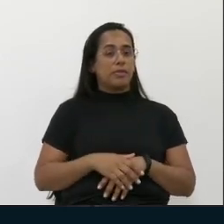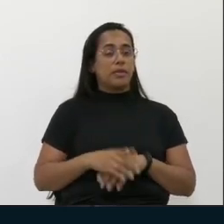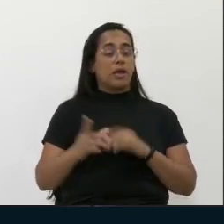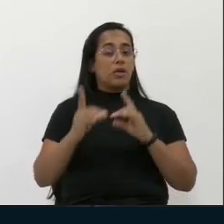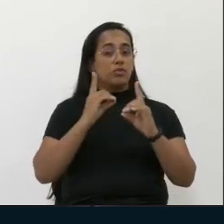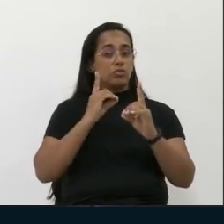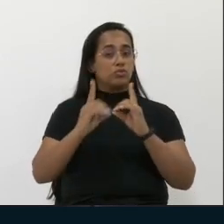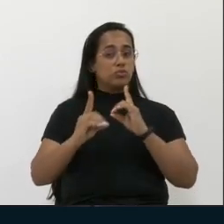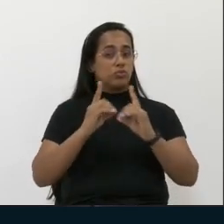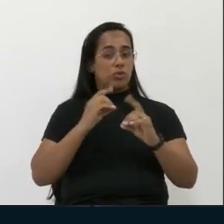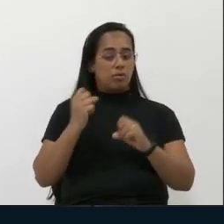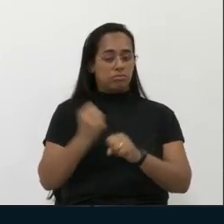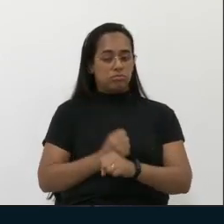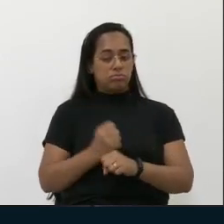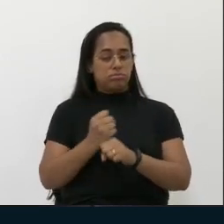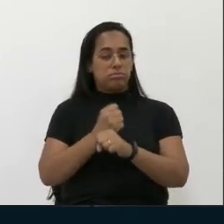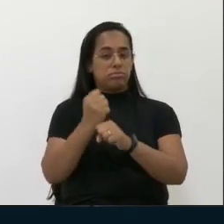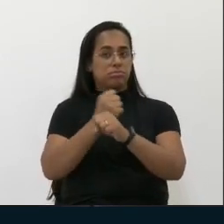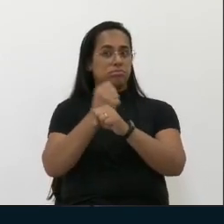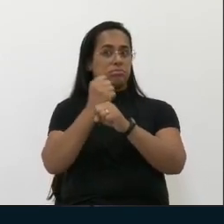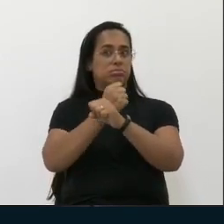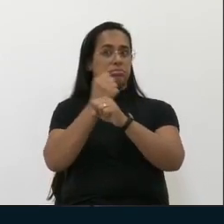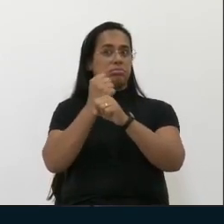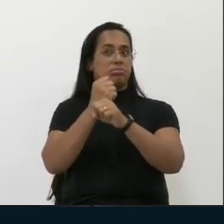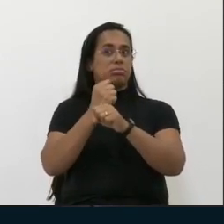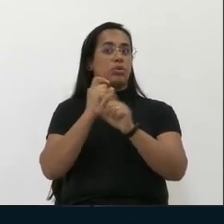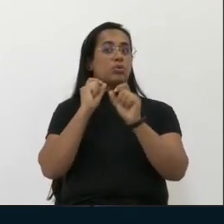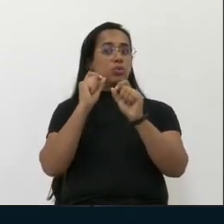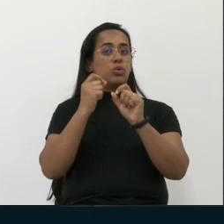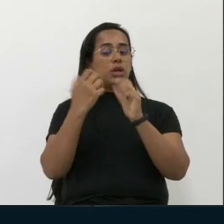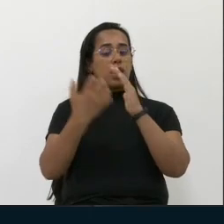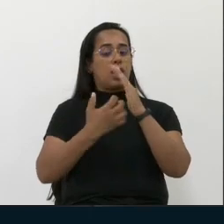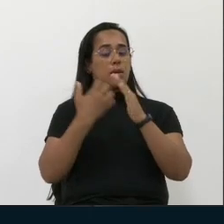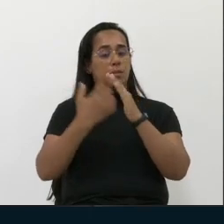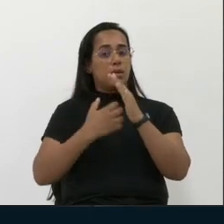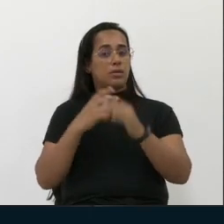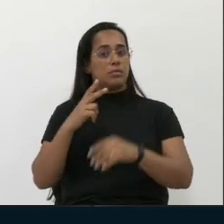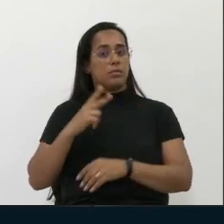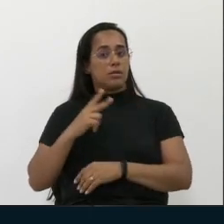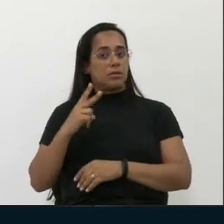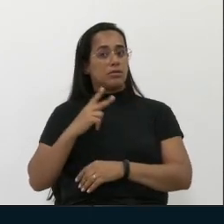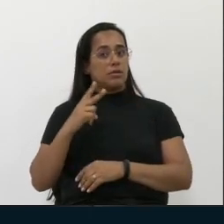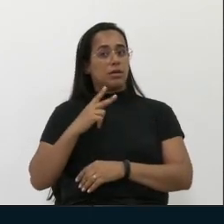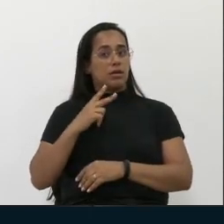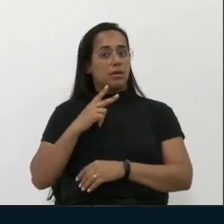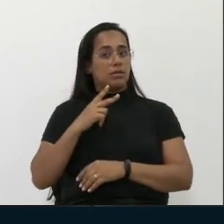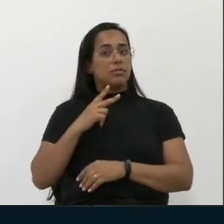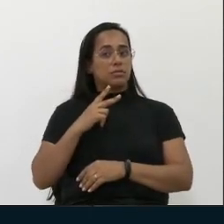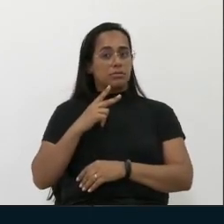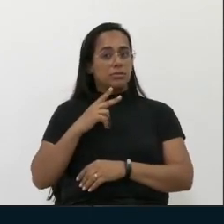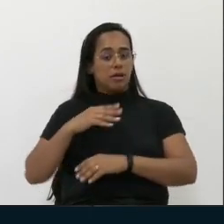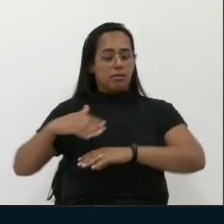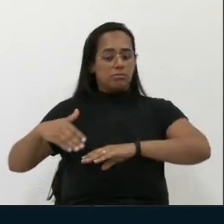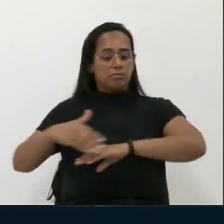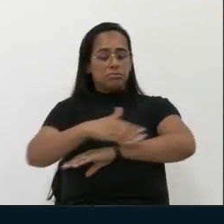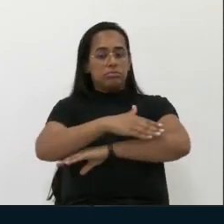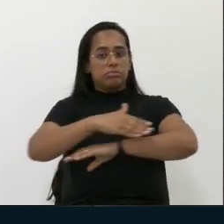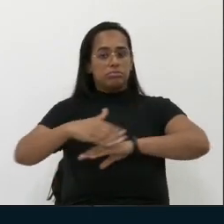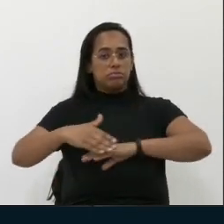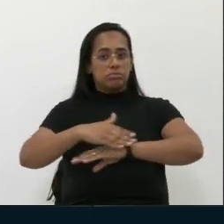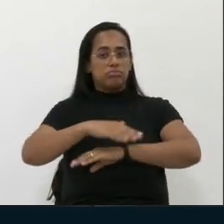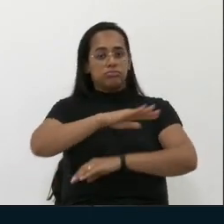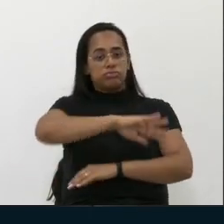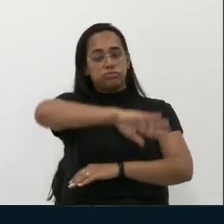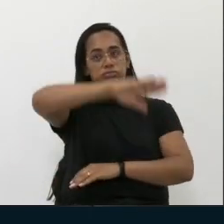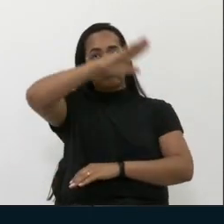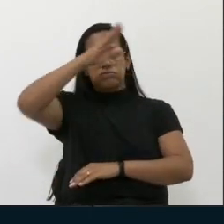empresa privada, você vai aqui no entronco da Fernão Dias, os viadutos já estão quase prontos, obras que começou há bem